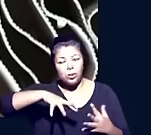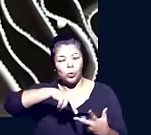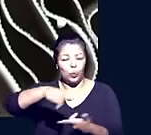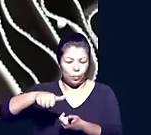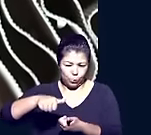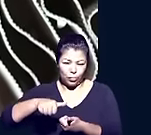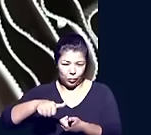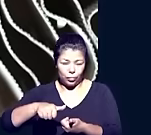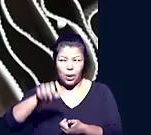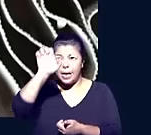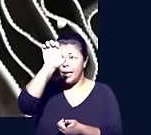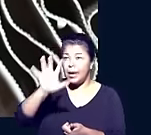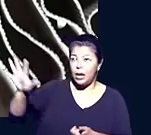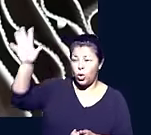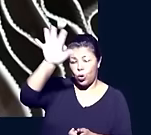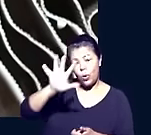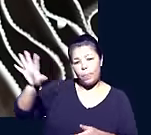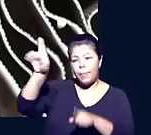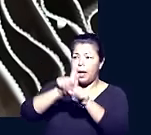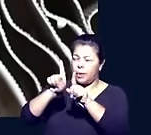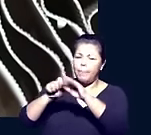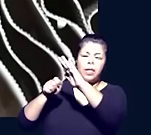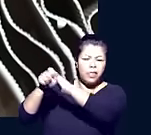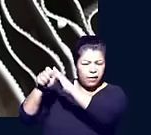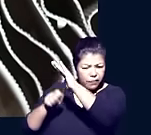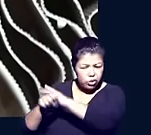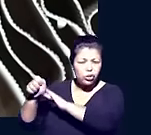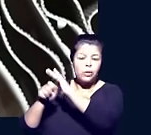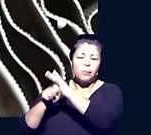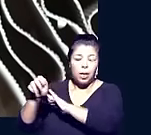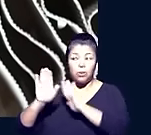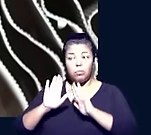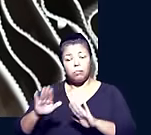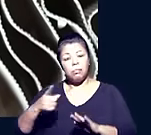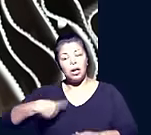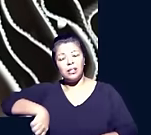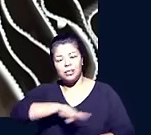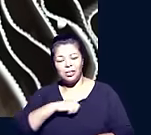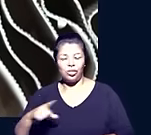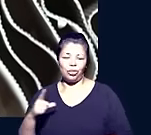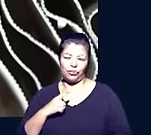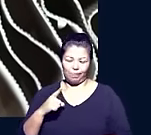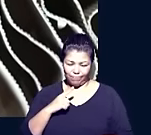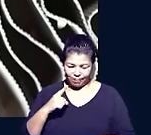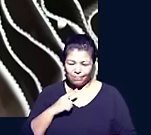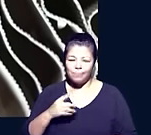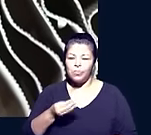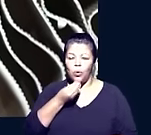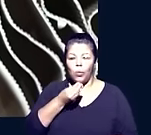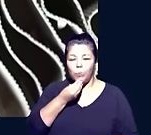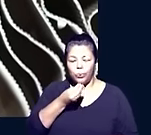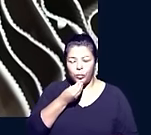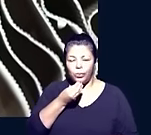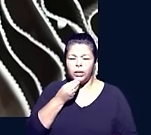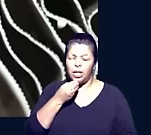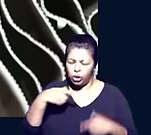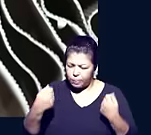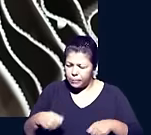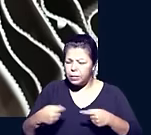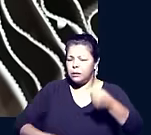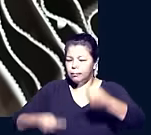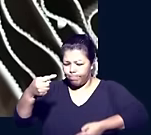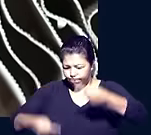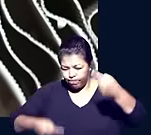Europeia tem investido de incentivos e subsídios e nós não temos a condição o paté vai proporcionar e com a discussão Ampla eu penso que será um